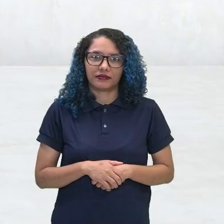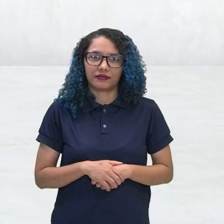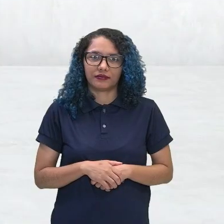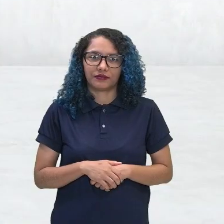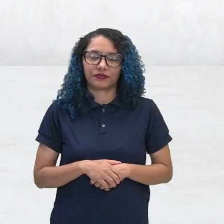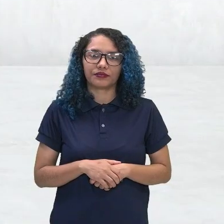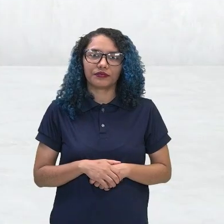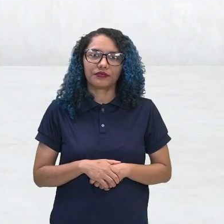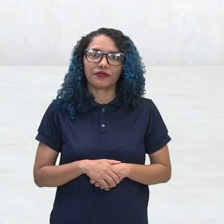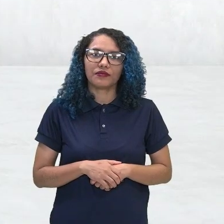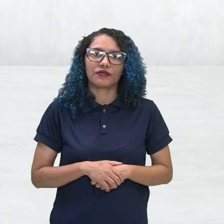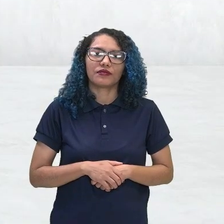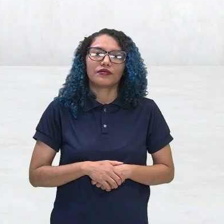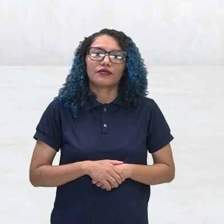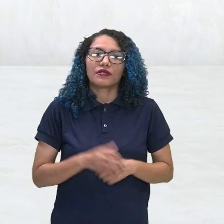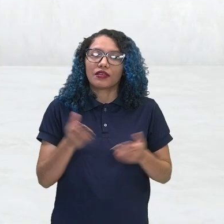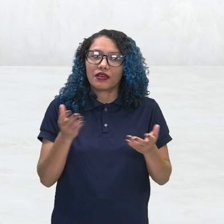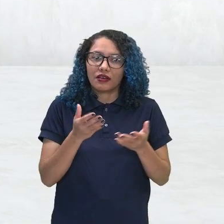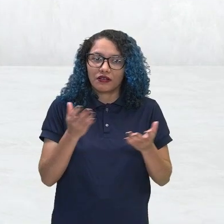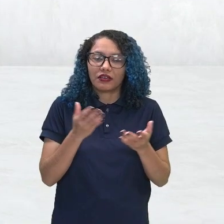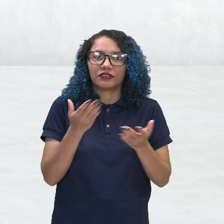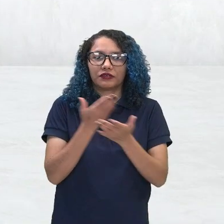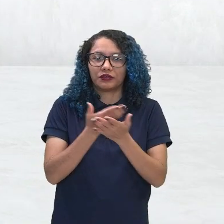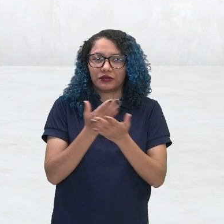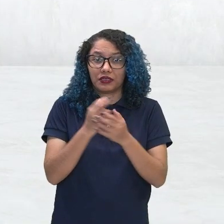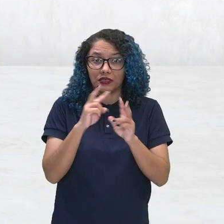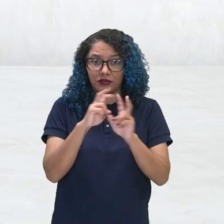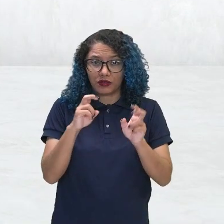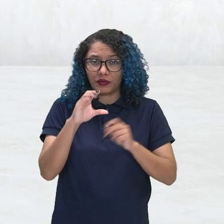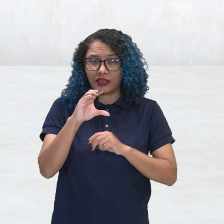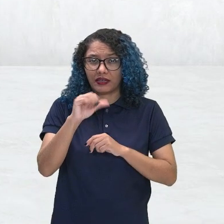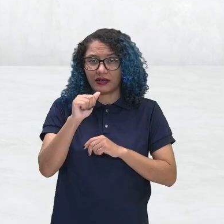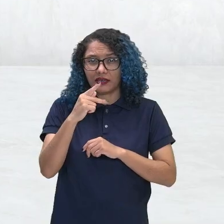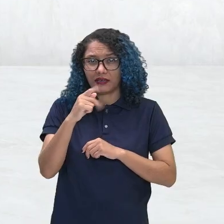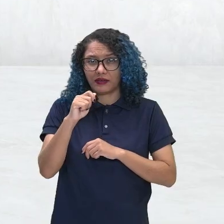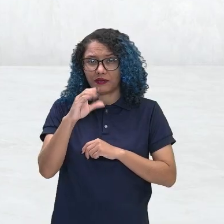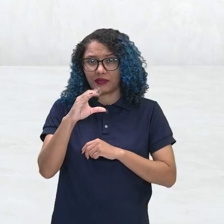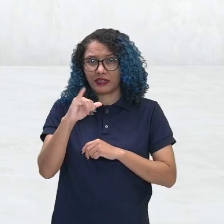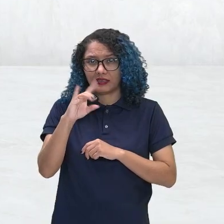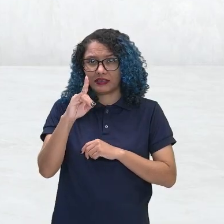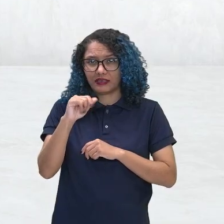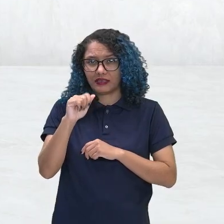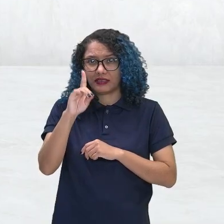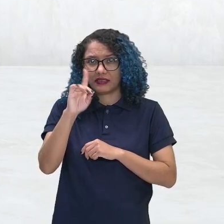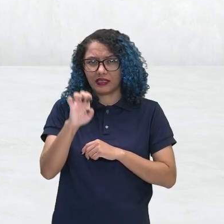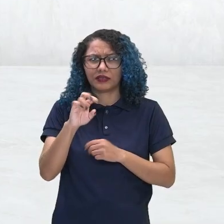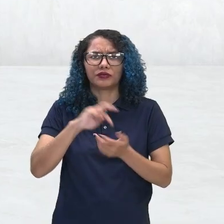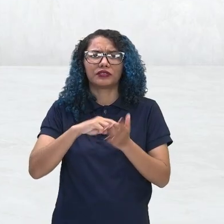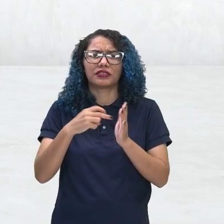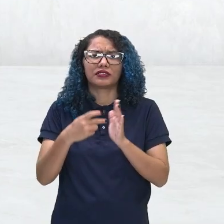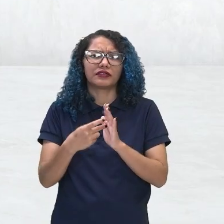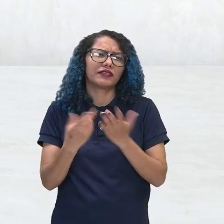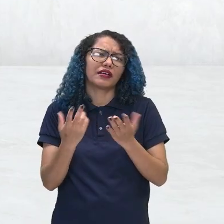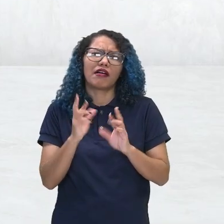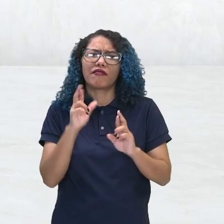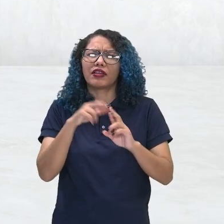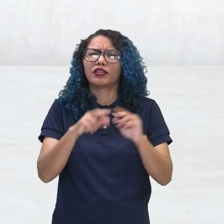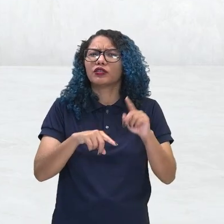Vamos então estar falando aí de capacidade, não é? E o que é capacidade quando se relaciona ali a algum